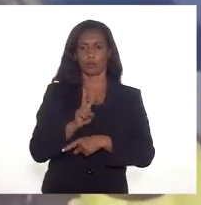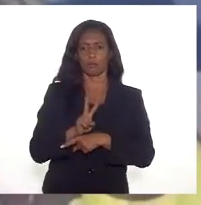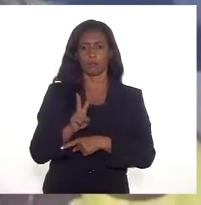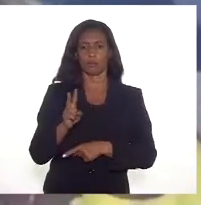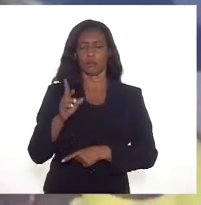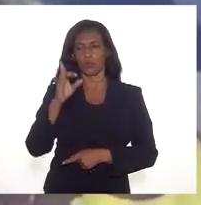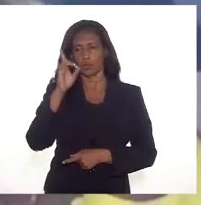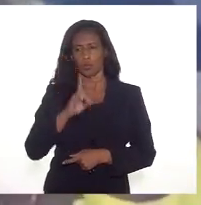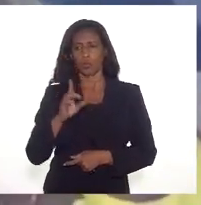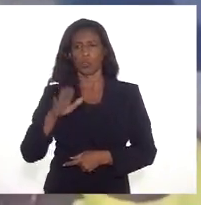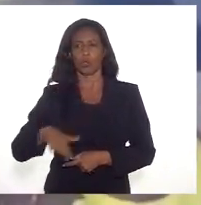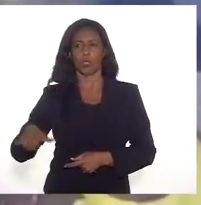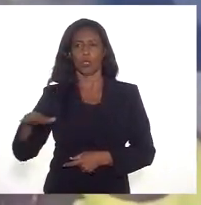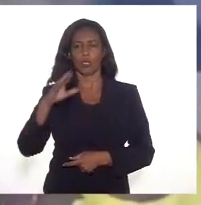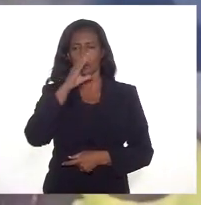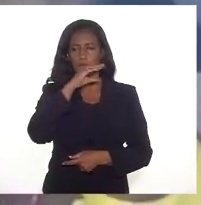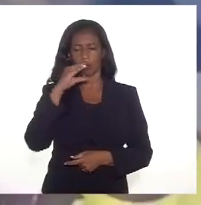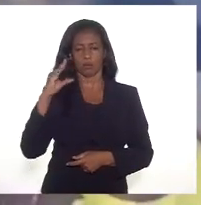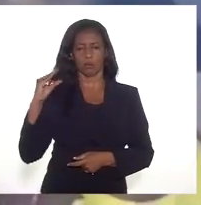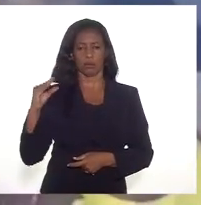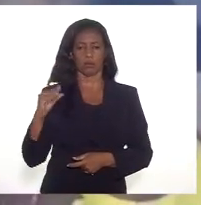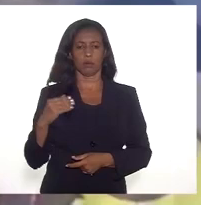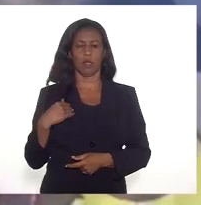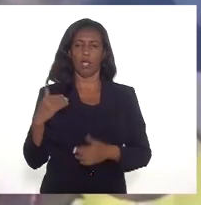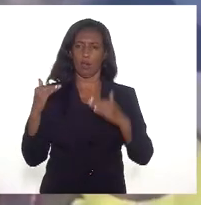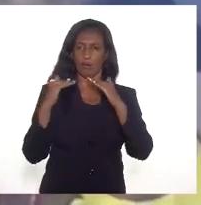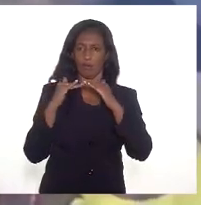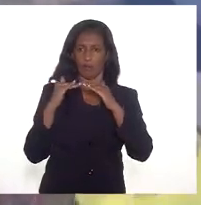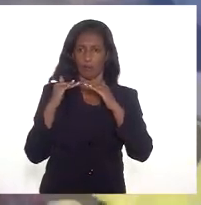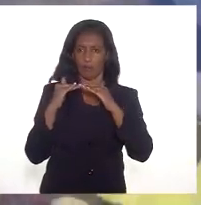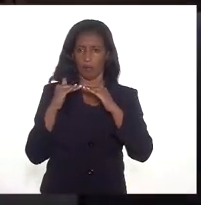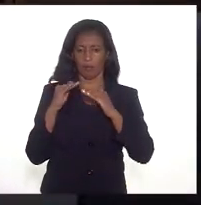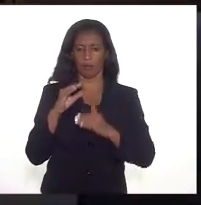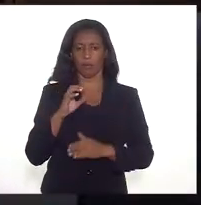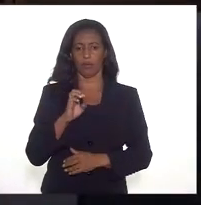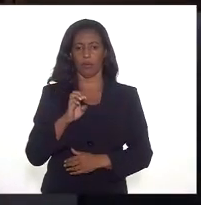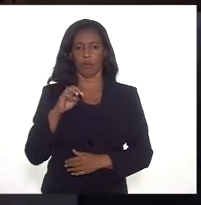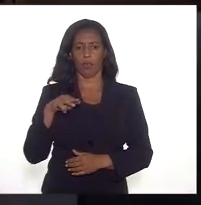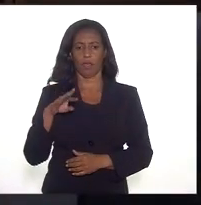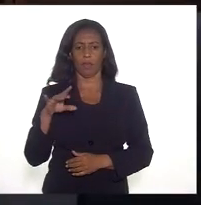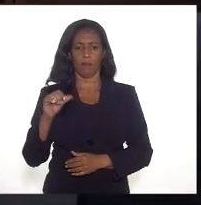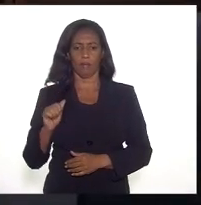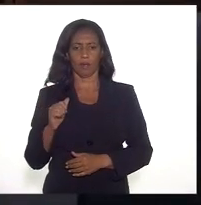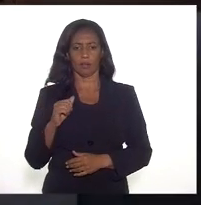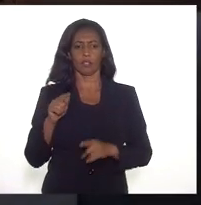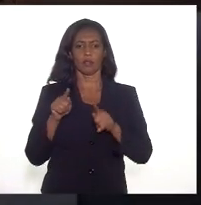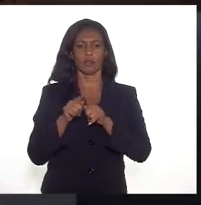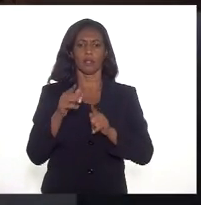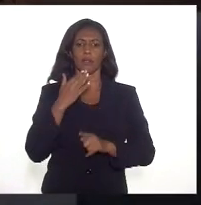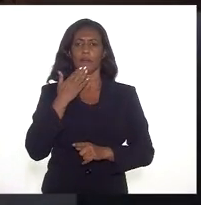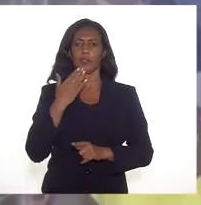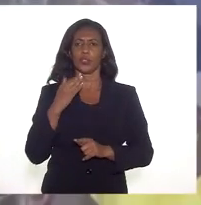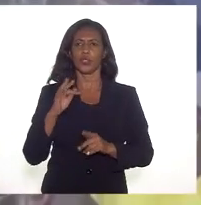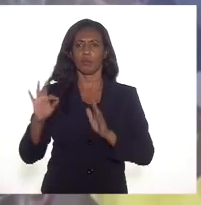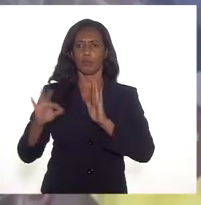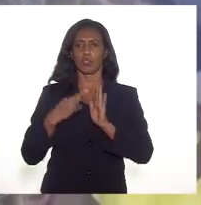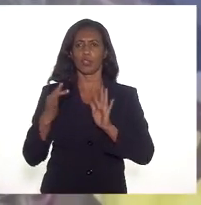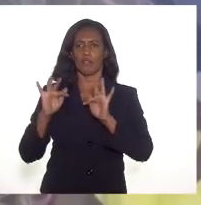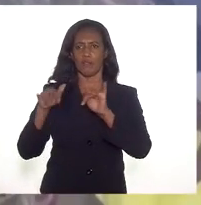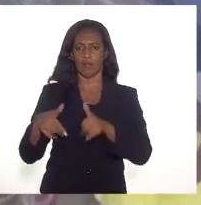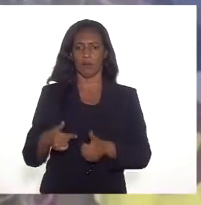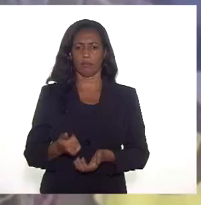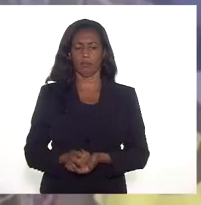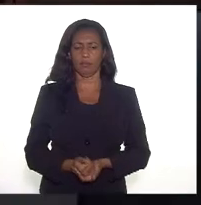crianças e dos adolescentes. Parecer favorável com emendas. Ok. Também, presidente, pedi para me inscrever no expediente final.